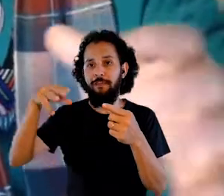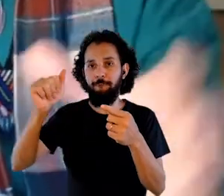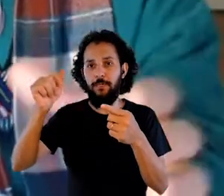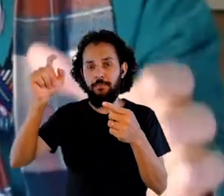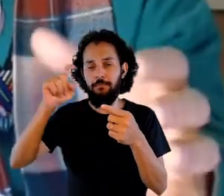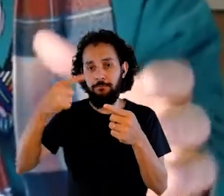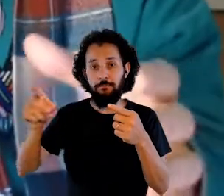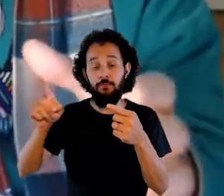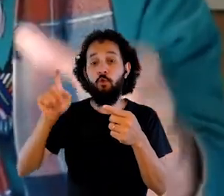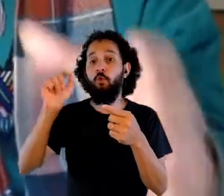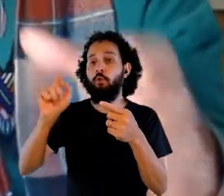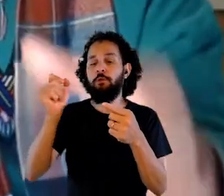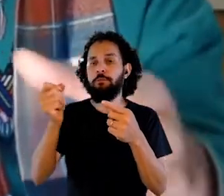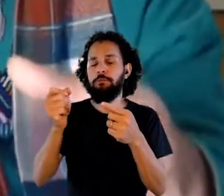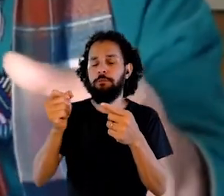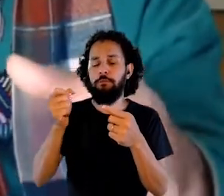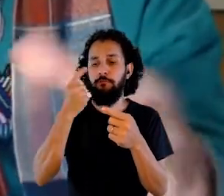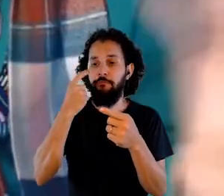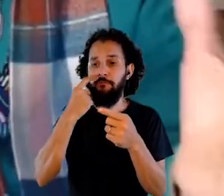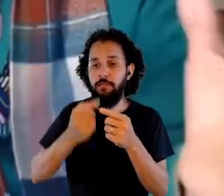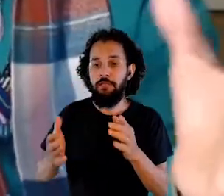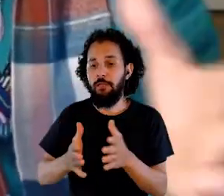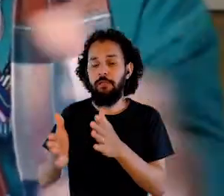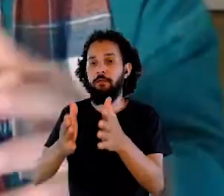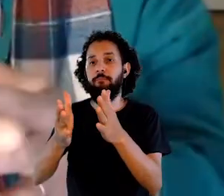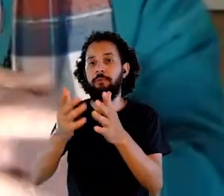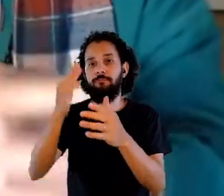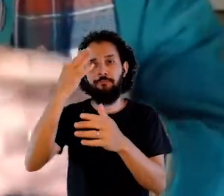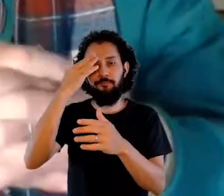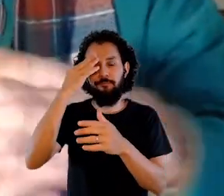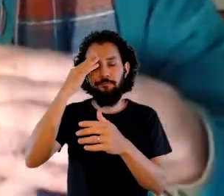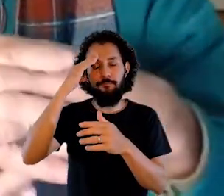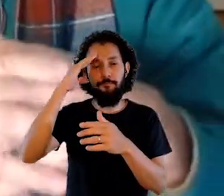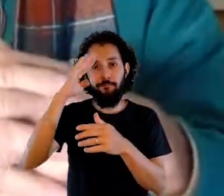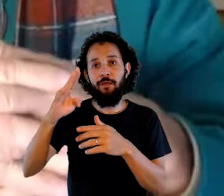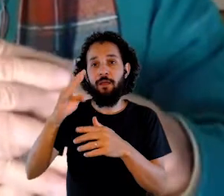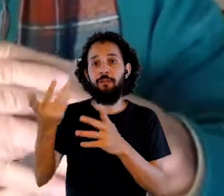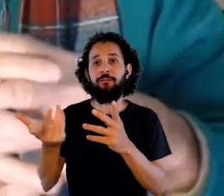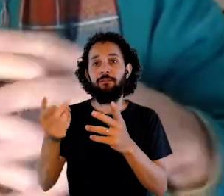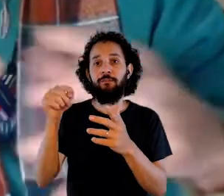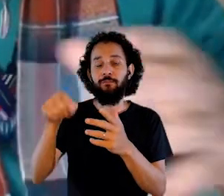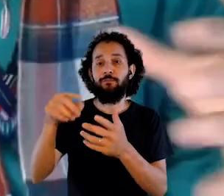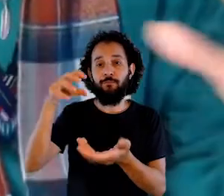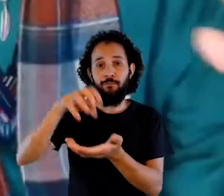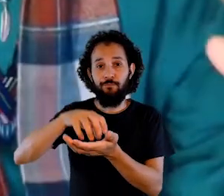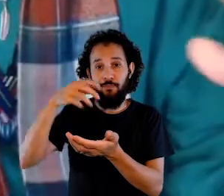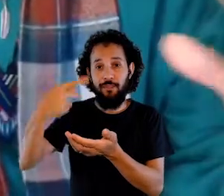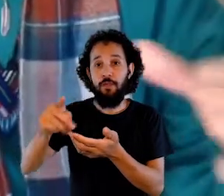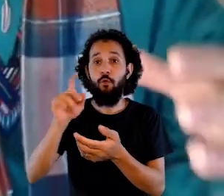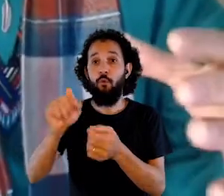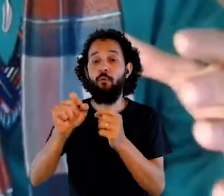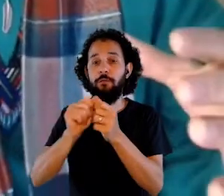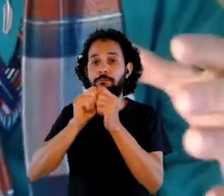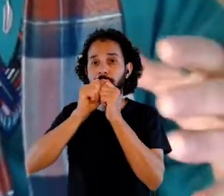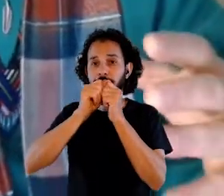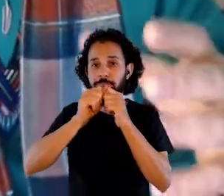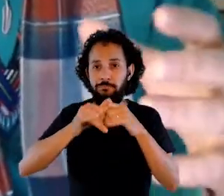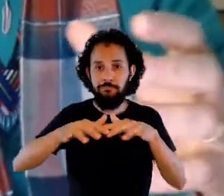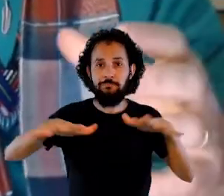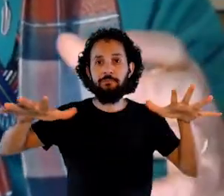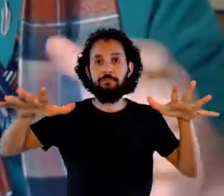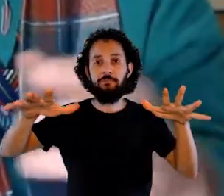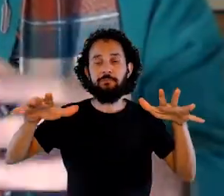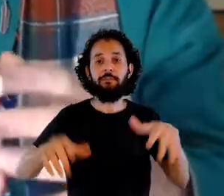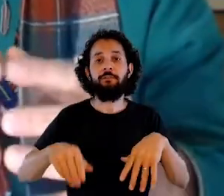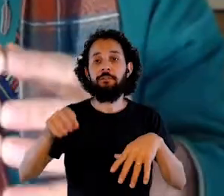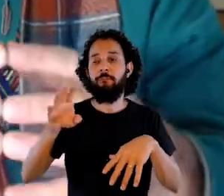caminhada, principalmente acompanhando o rebanho de renas, eles foram se espalhando pelo Estreito de Bering, eles